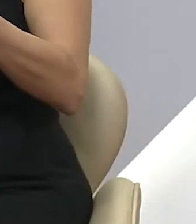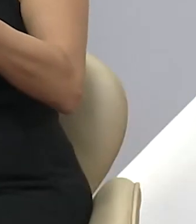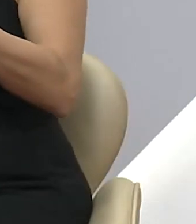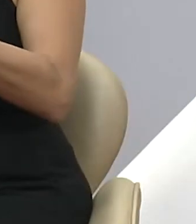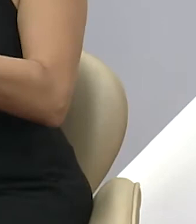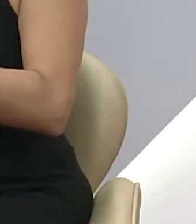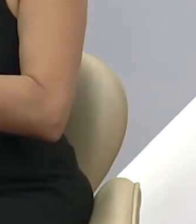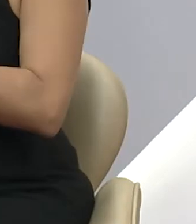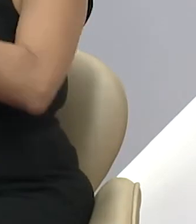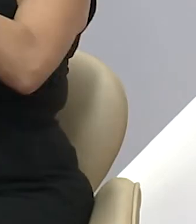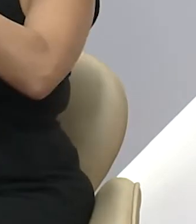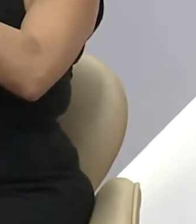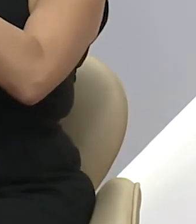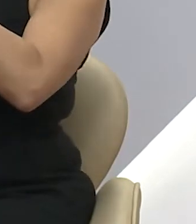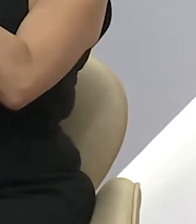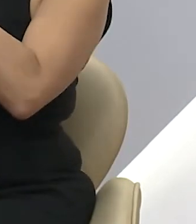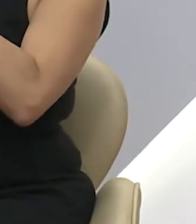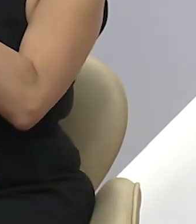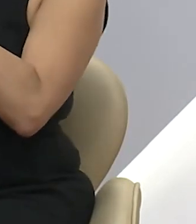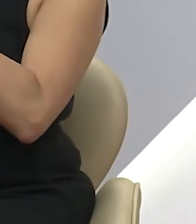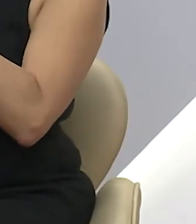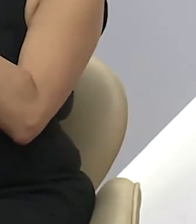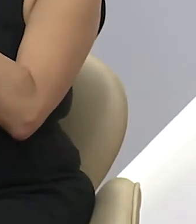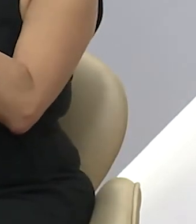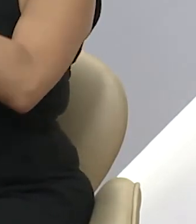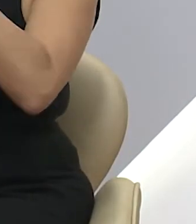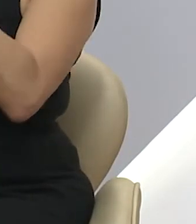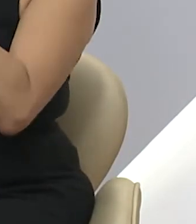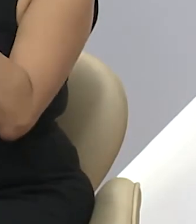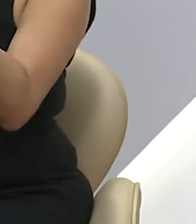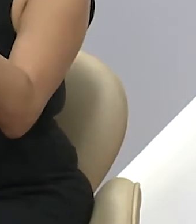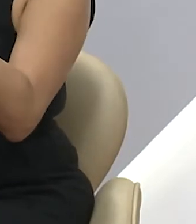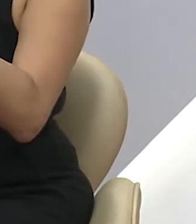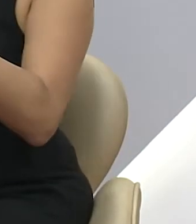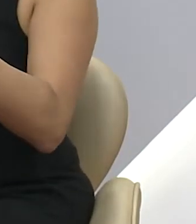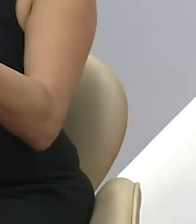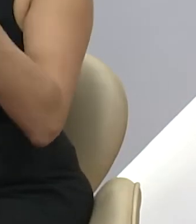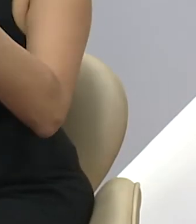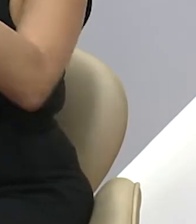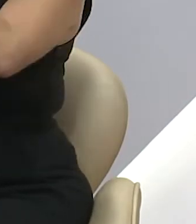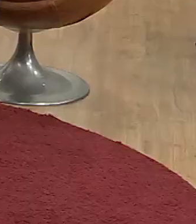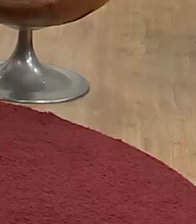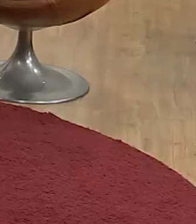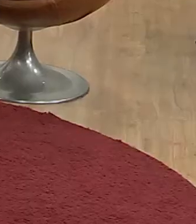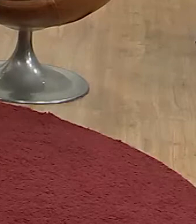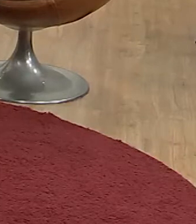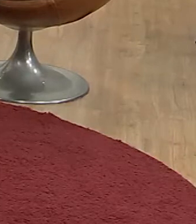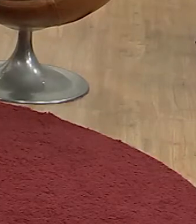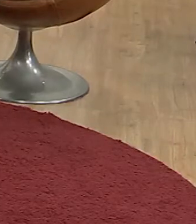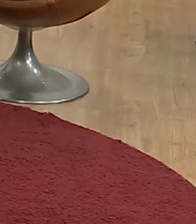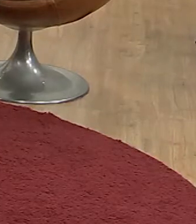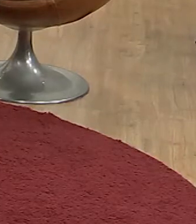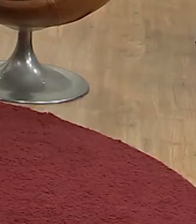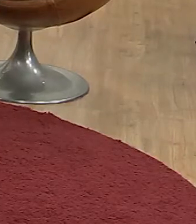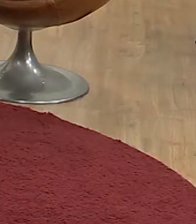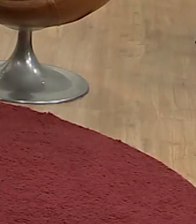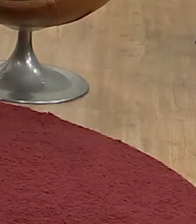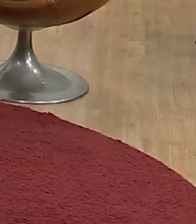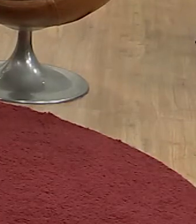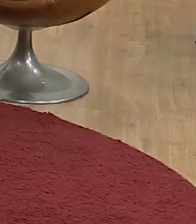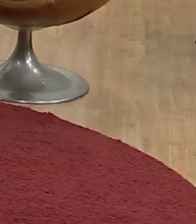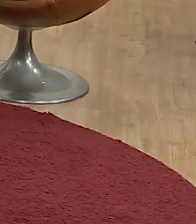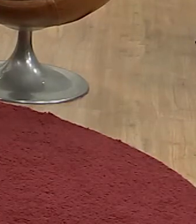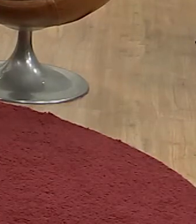Bom, a UFMG, nós temos cursos de Libras, cursos livres, as pessoas, a comunidade